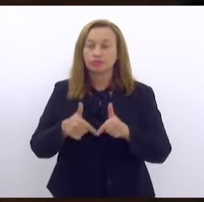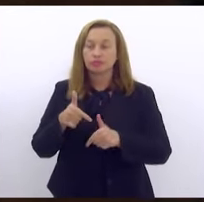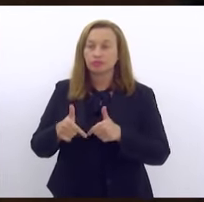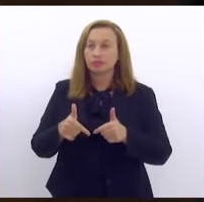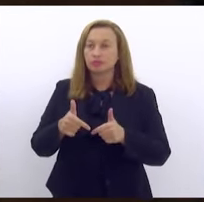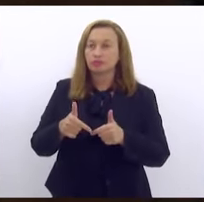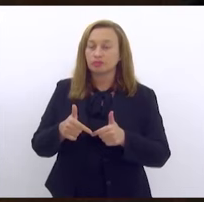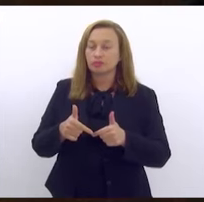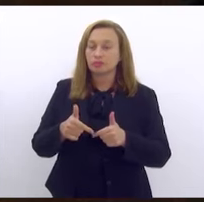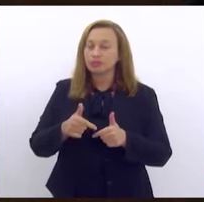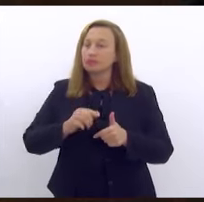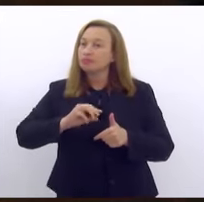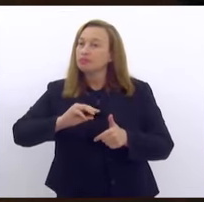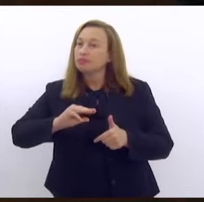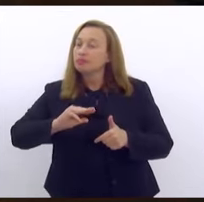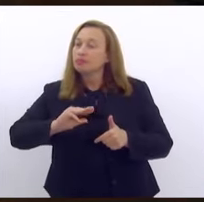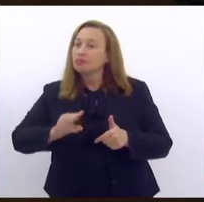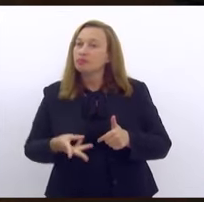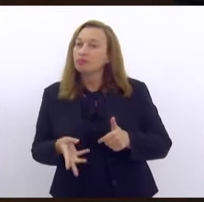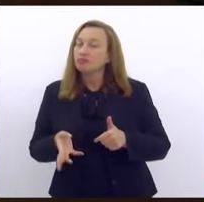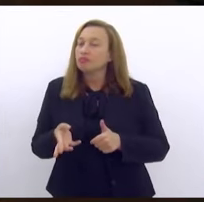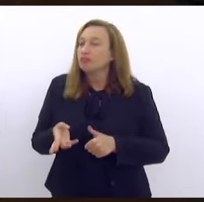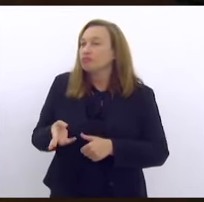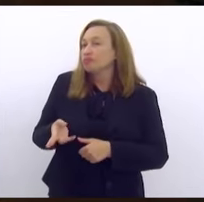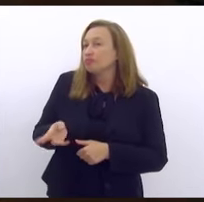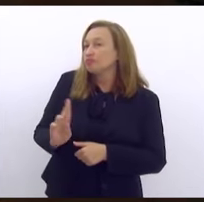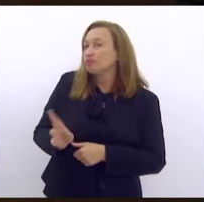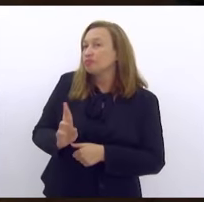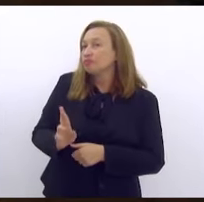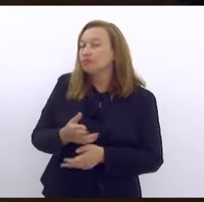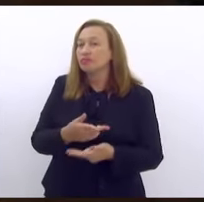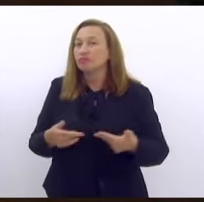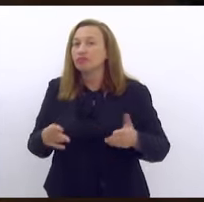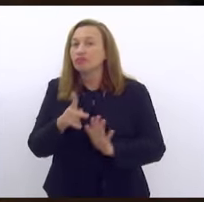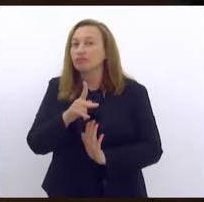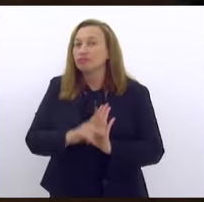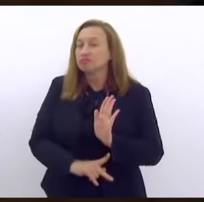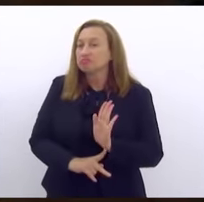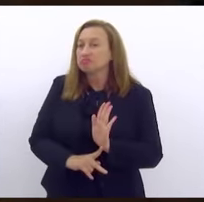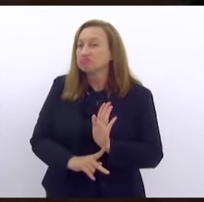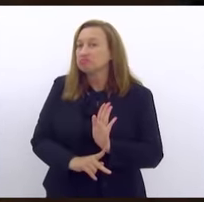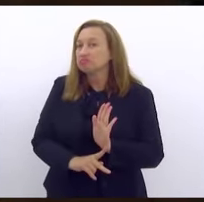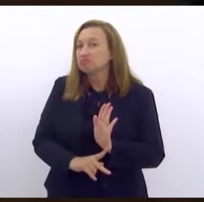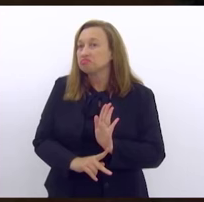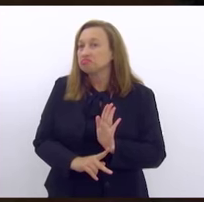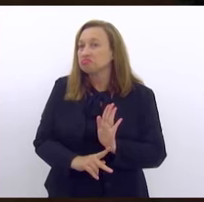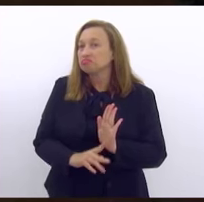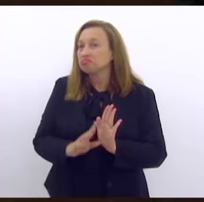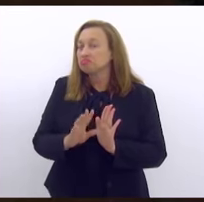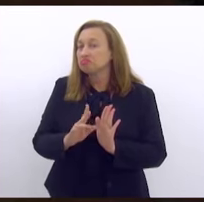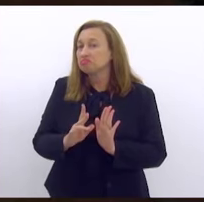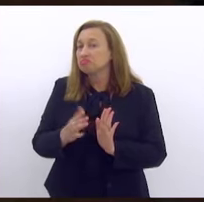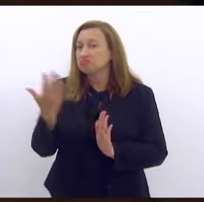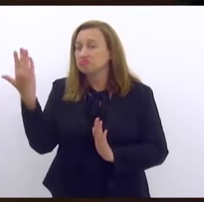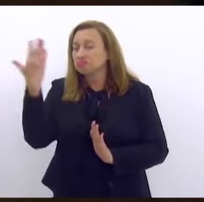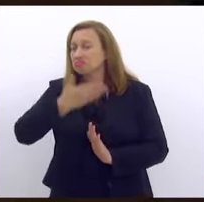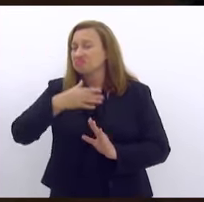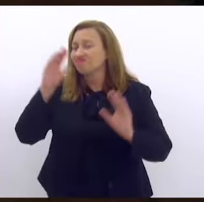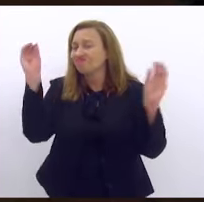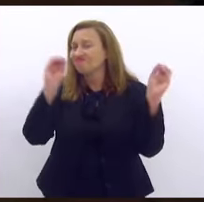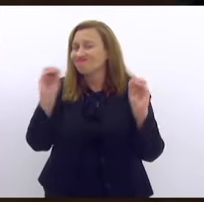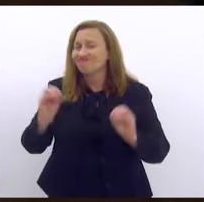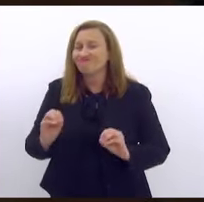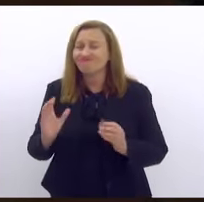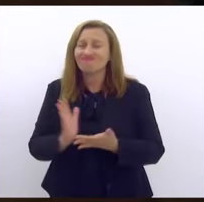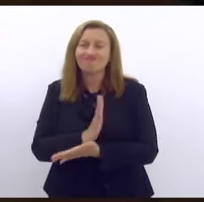de reais em dezenas de projetos que jamais se justificaram, alguns